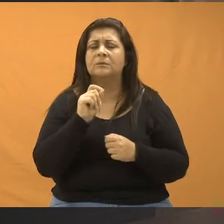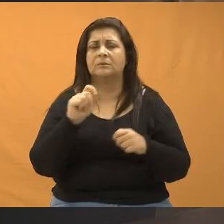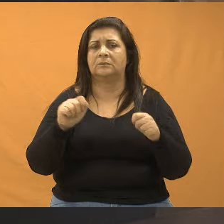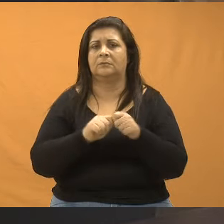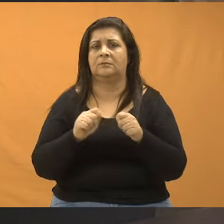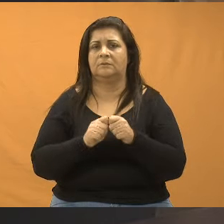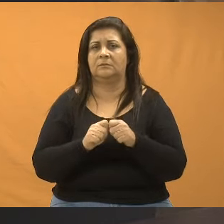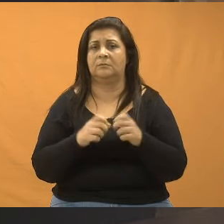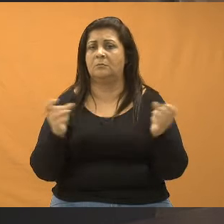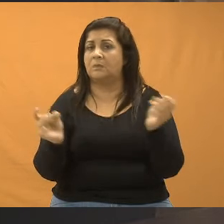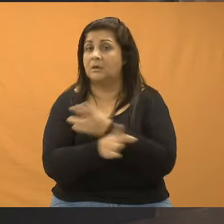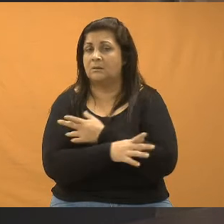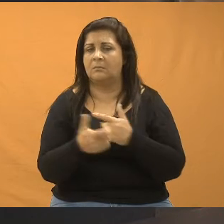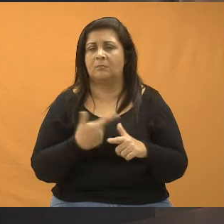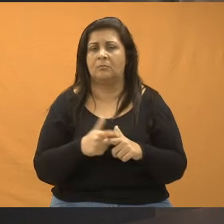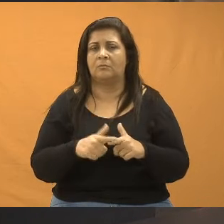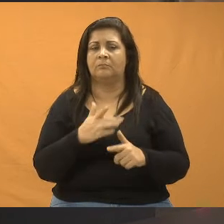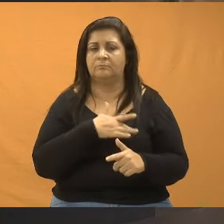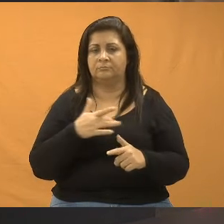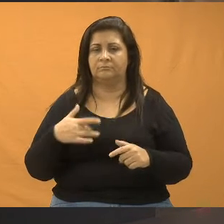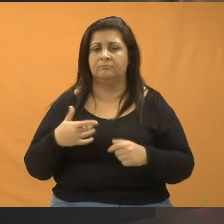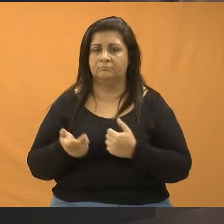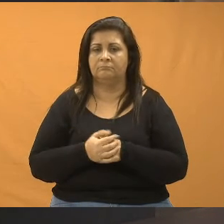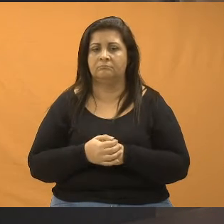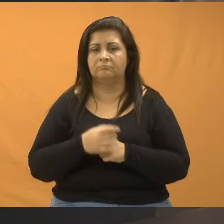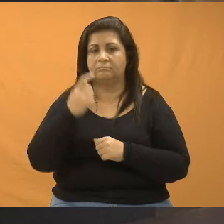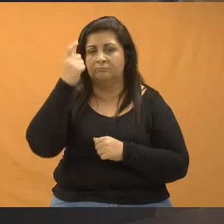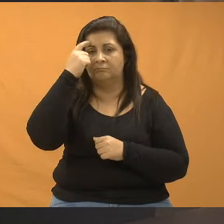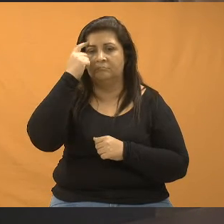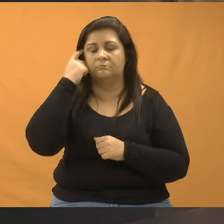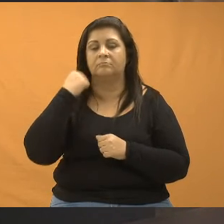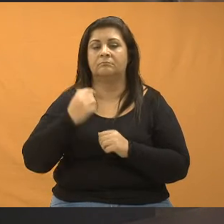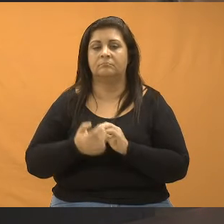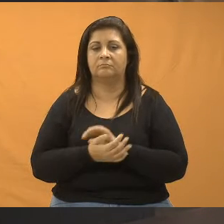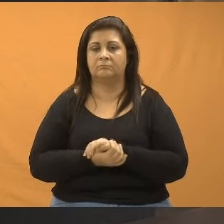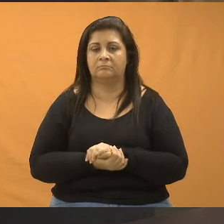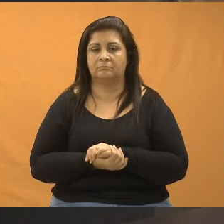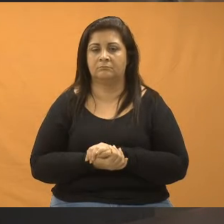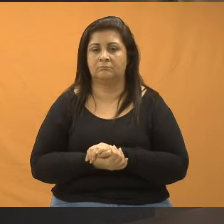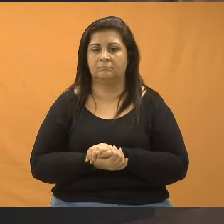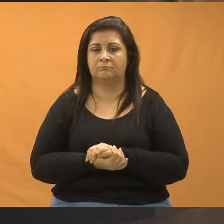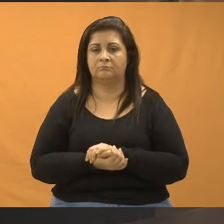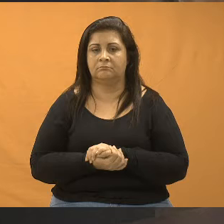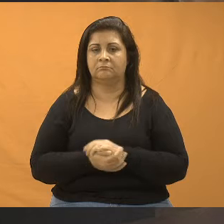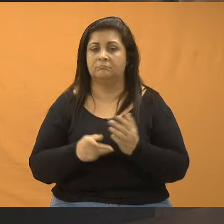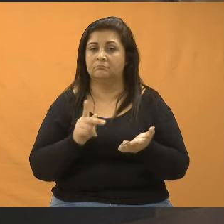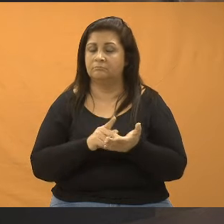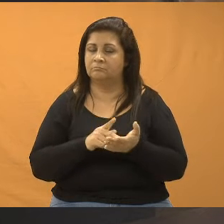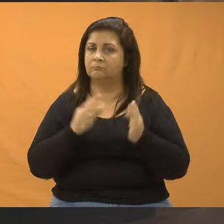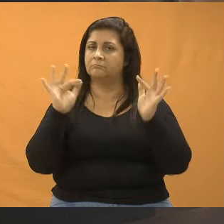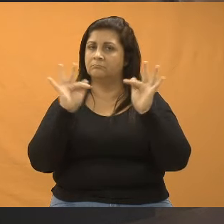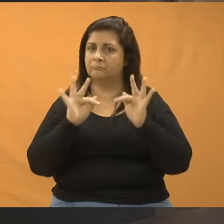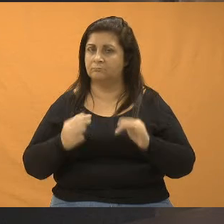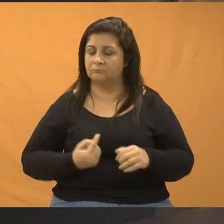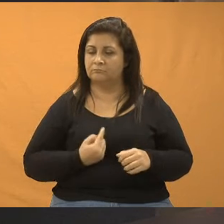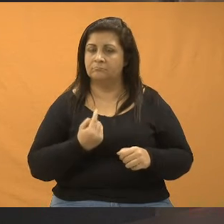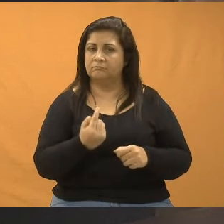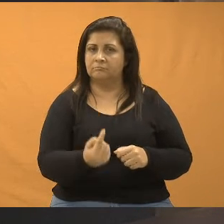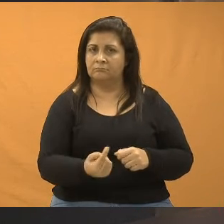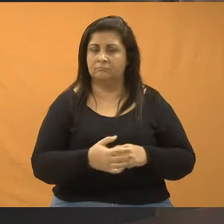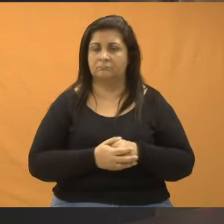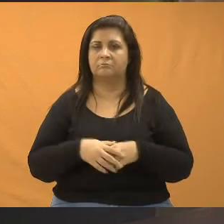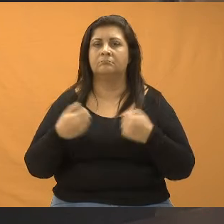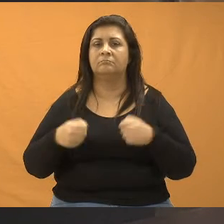feito para resolver a situação da saúde. É isso que eu penso, não é? Então... realmente, eu estou muito feliz de estar aqui hoje. Eu acho que